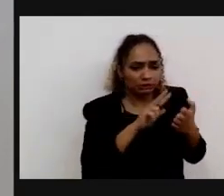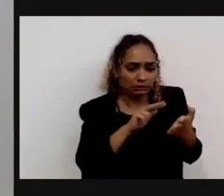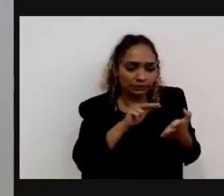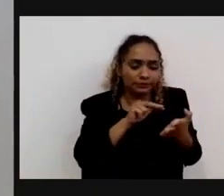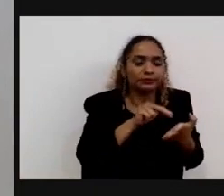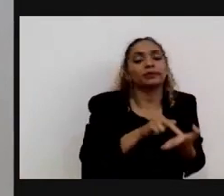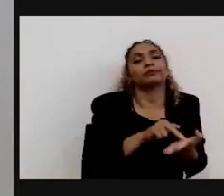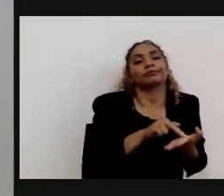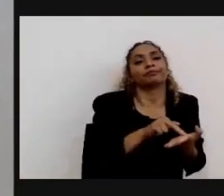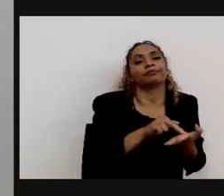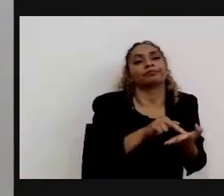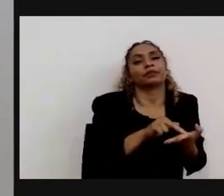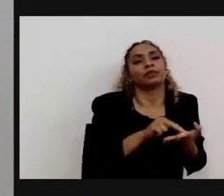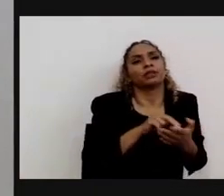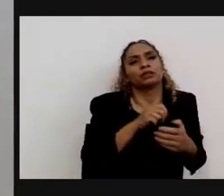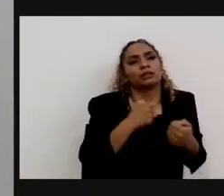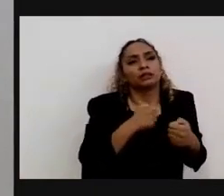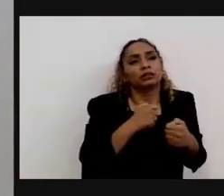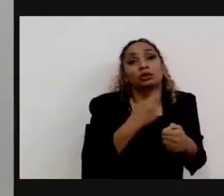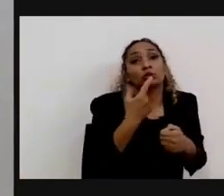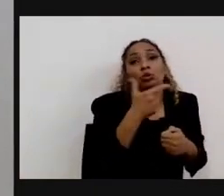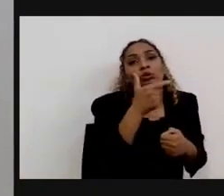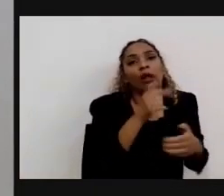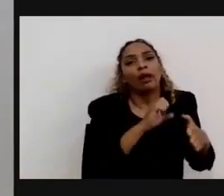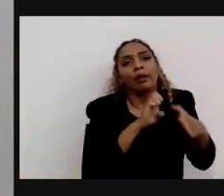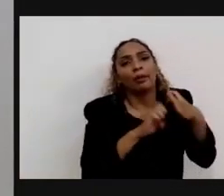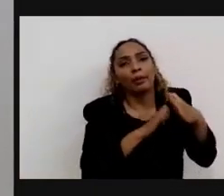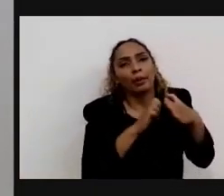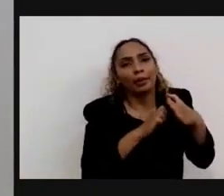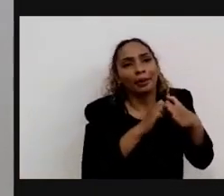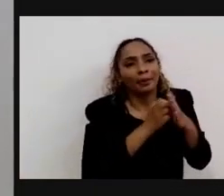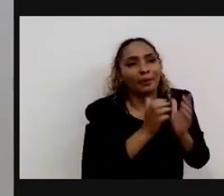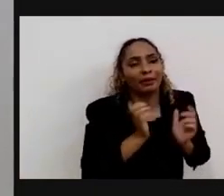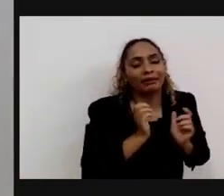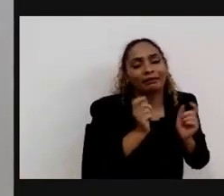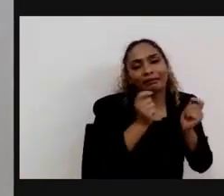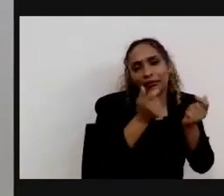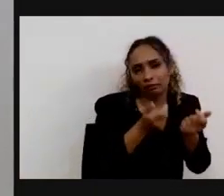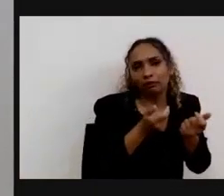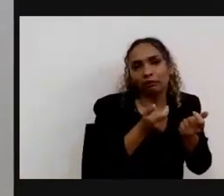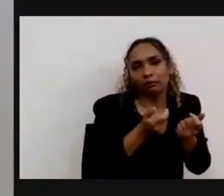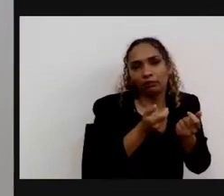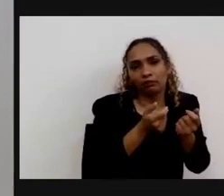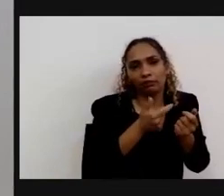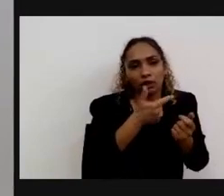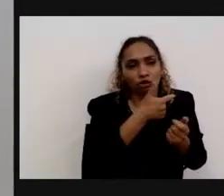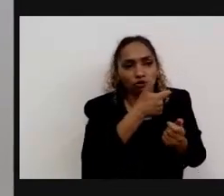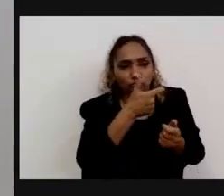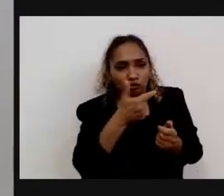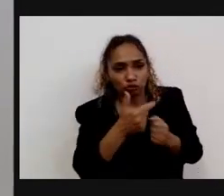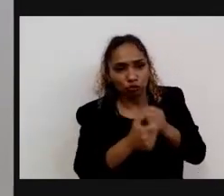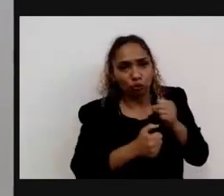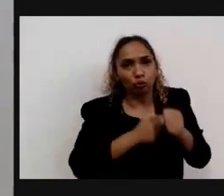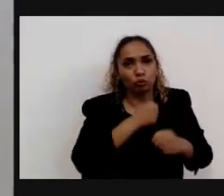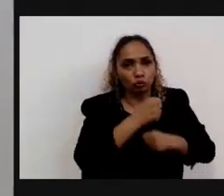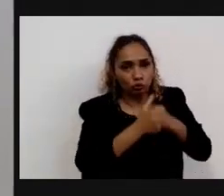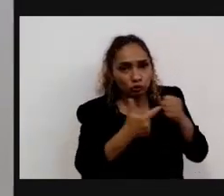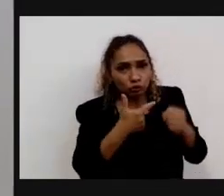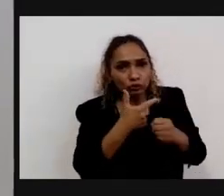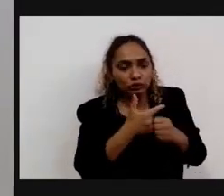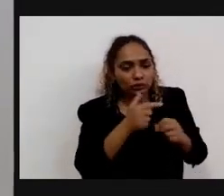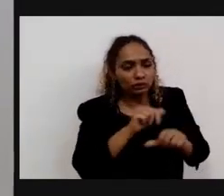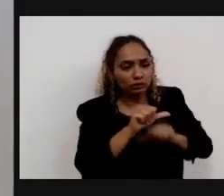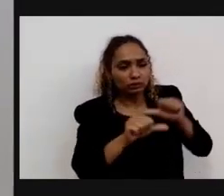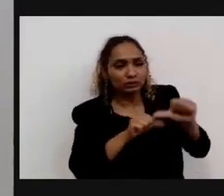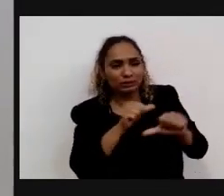porque você não existe uma empresa muito bem sucedida que a cada dois anos o presidente da empresa muda e ele